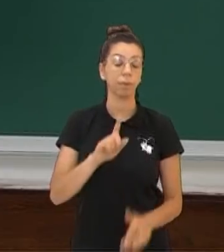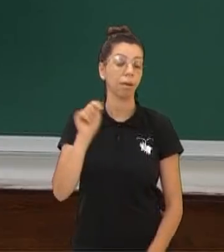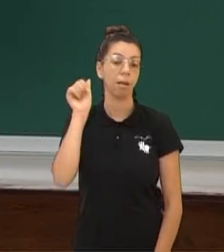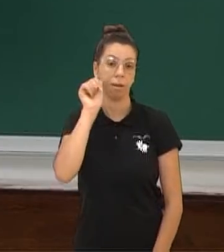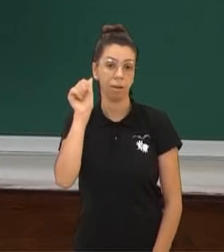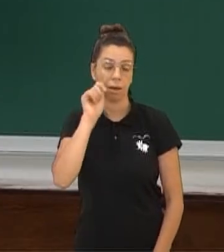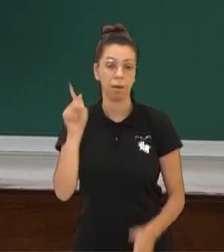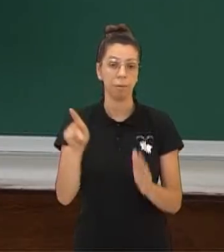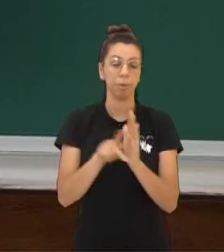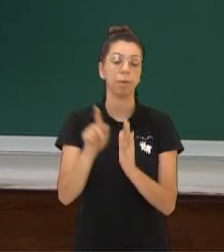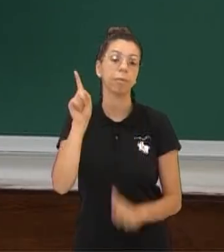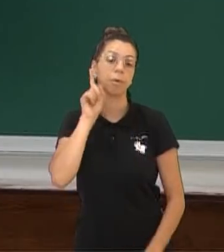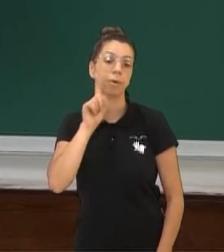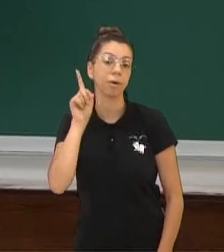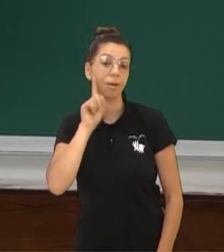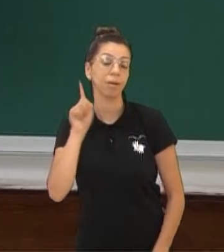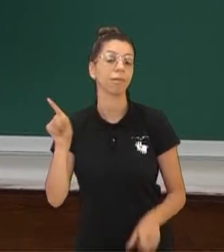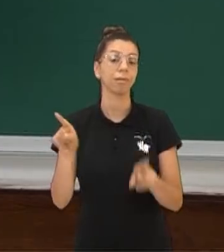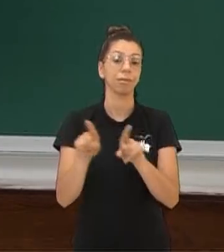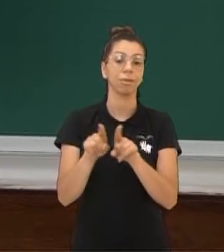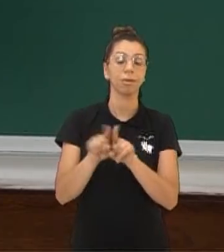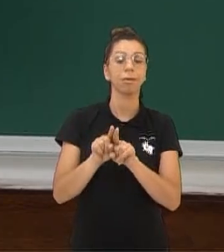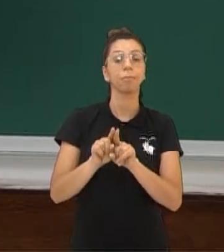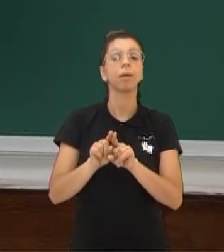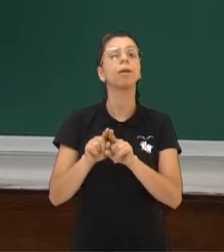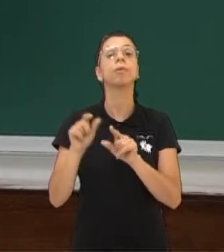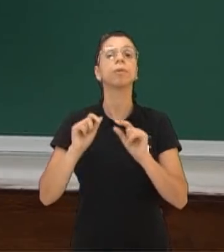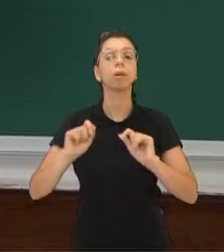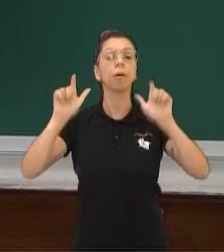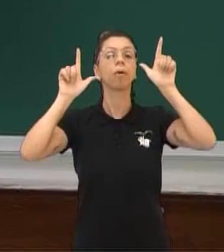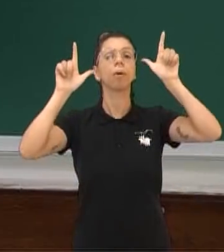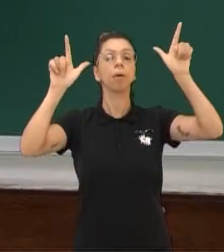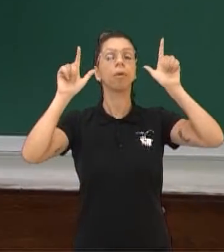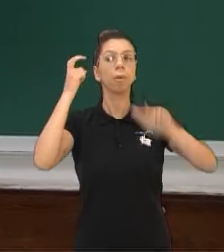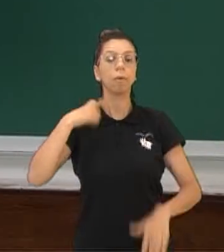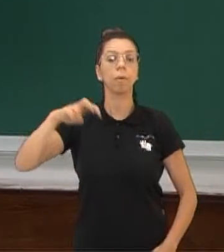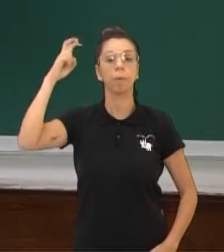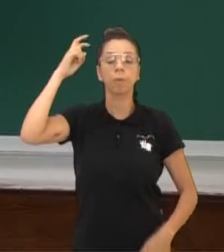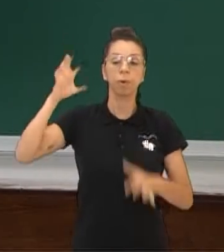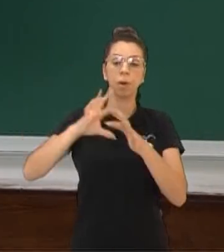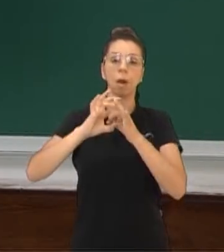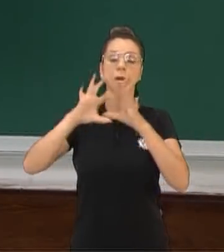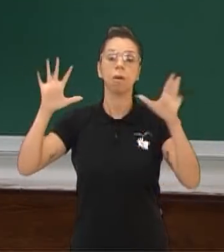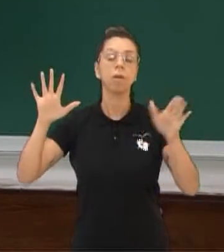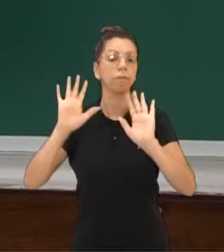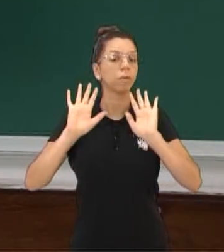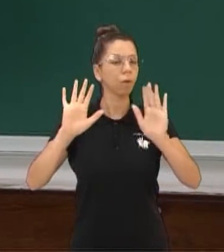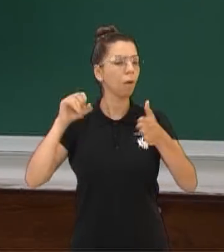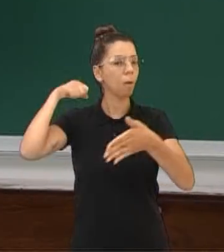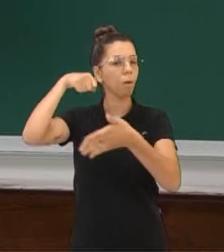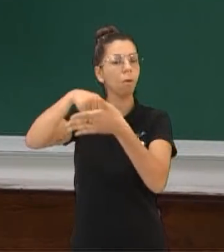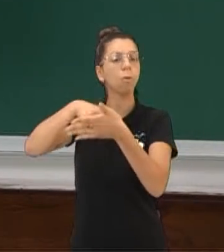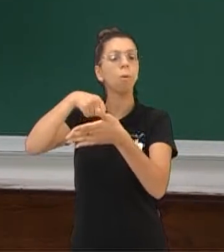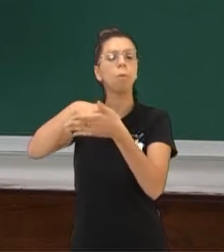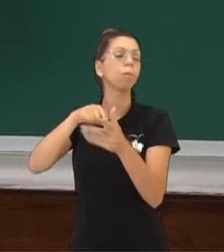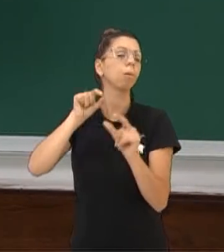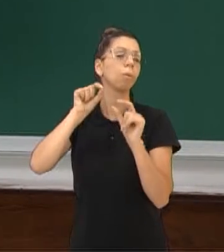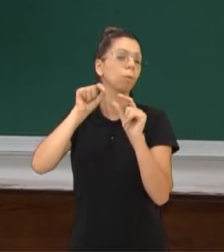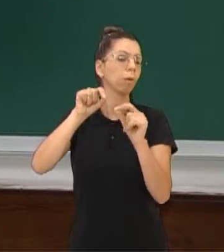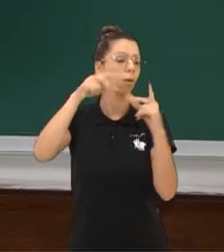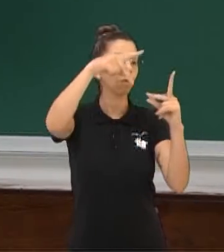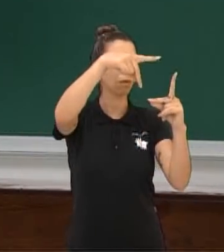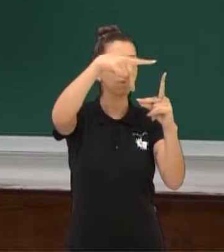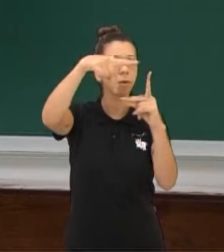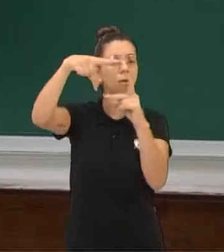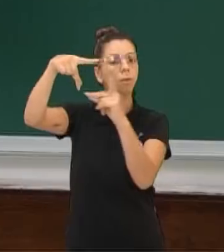ela também é animadora e ela é ativista da cultura livre. Ela defende que os